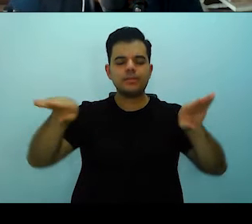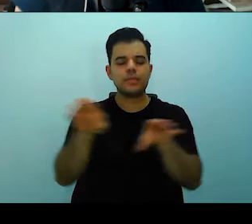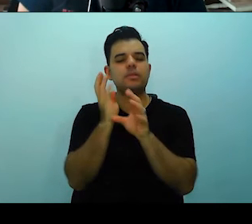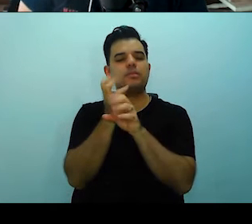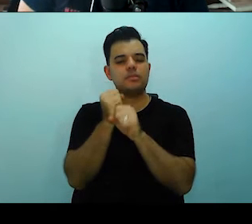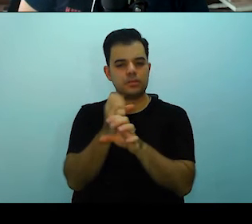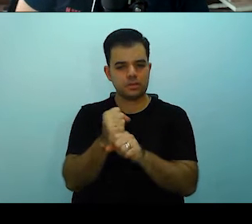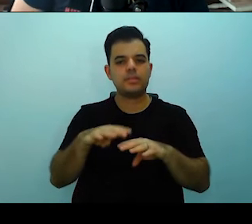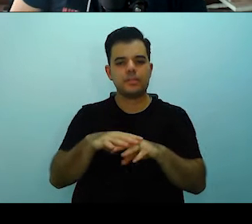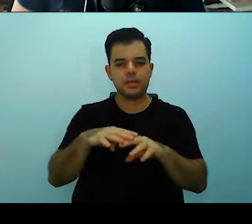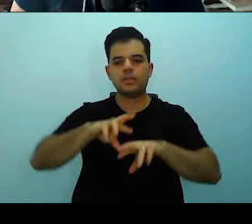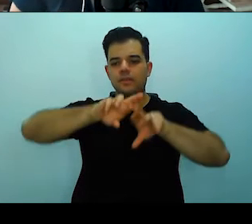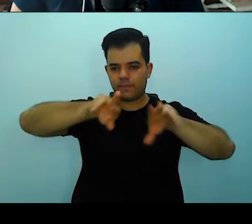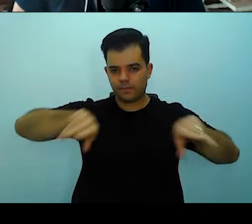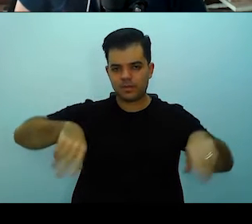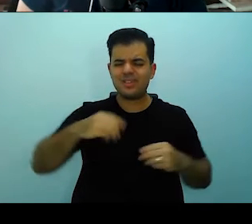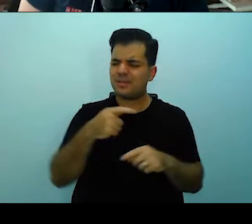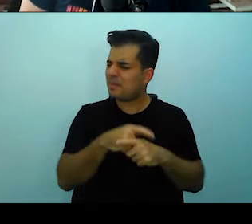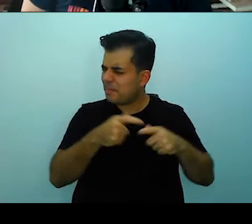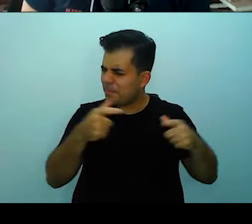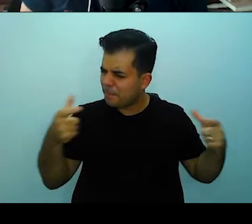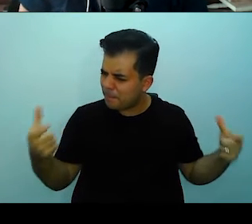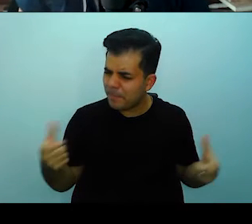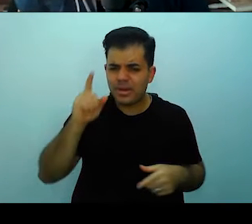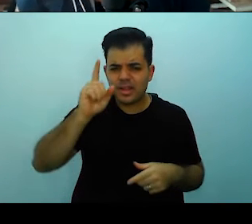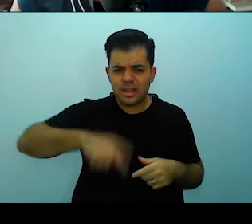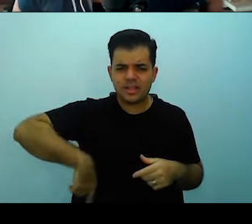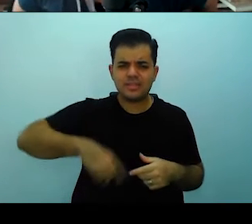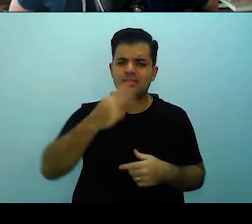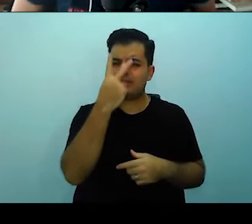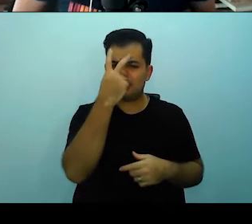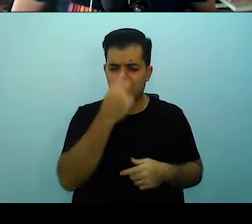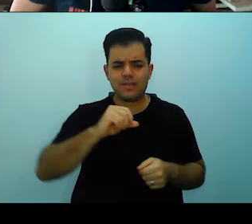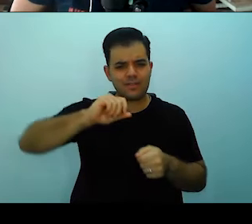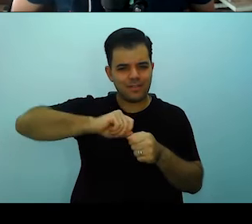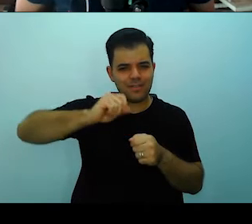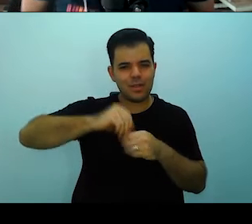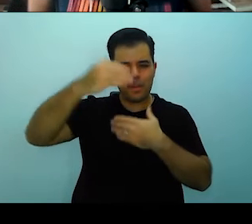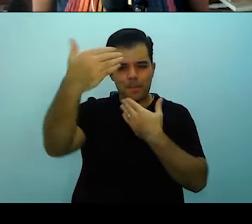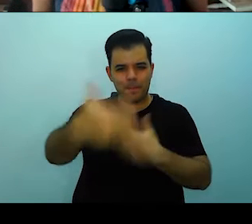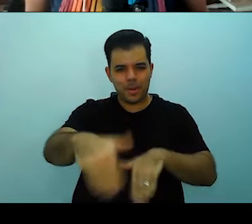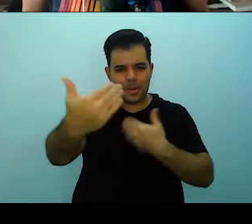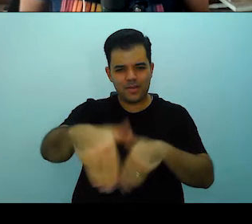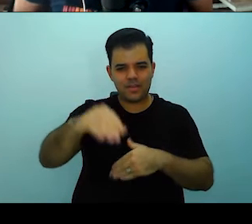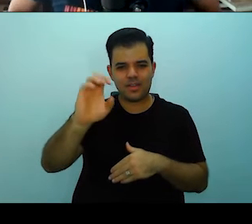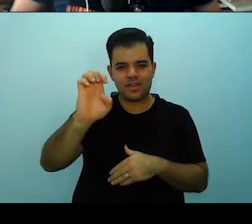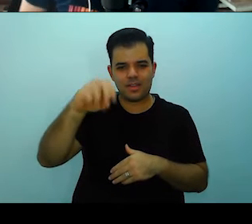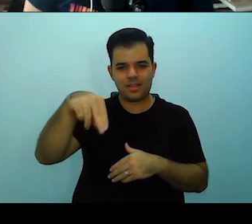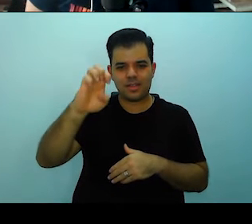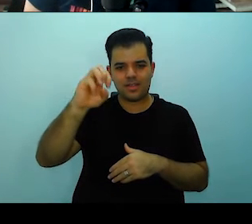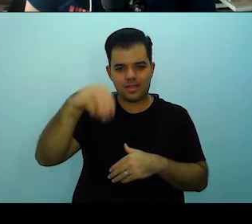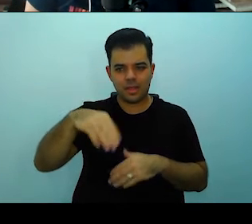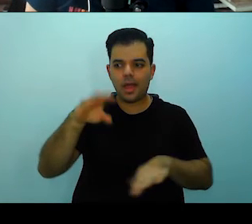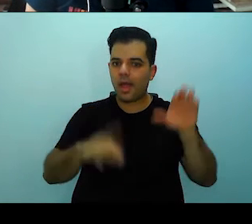matemática. A maioria dos cegos que faz o Enem, principalmente os mais antigos, como eu, já passou pela experiência de ter um leitor